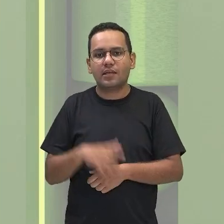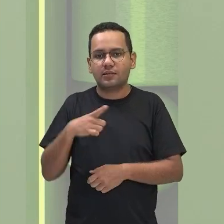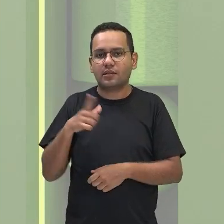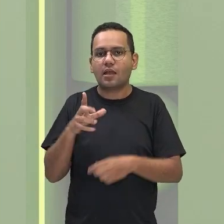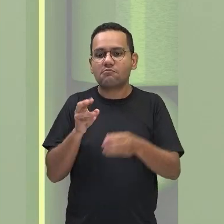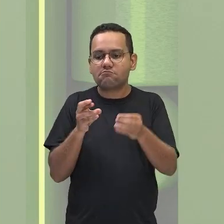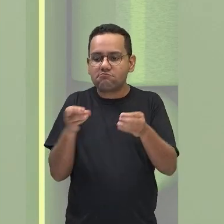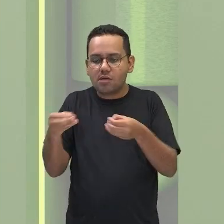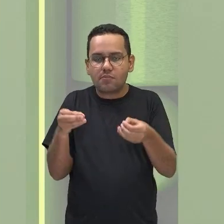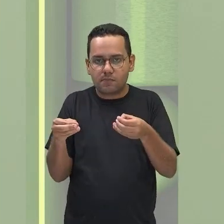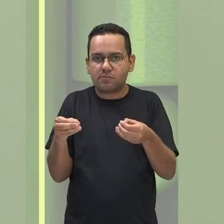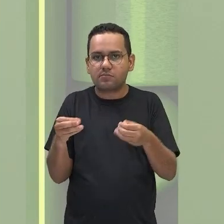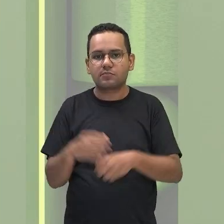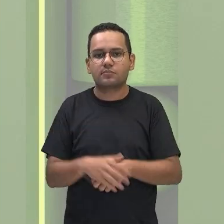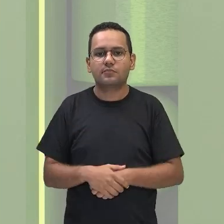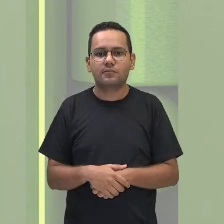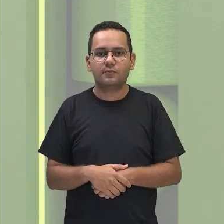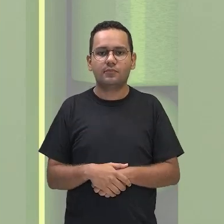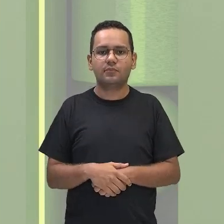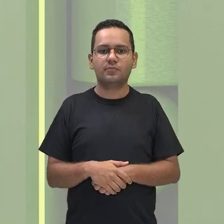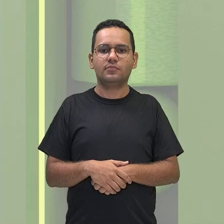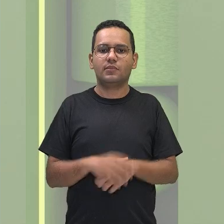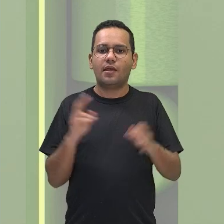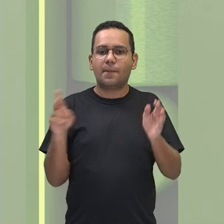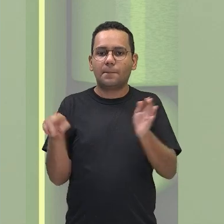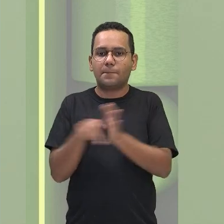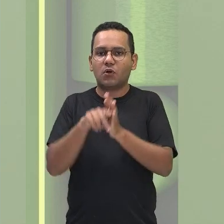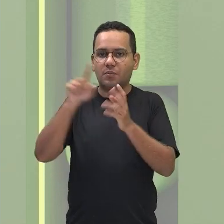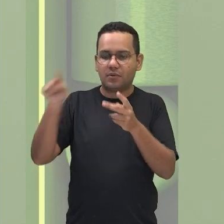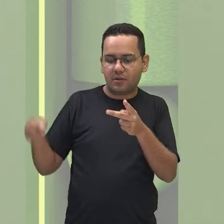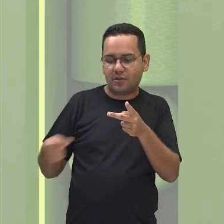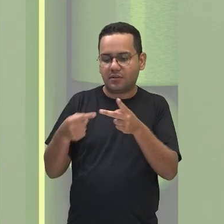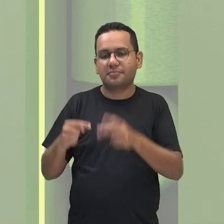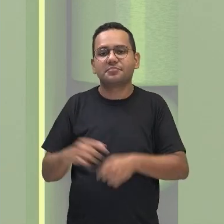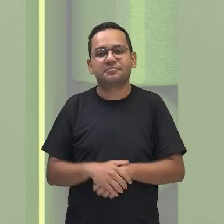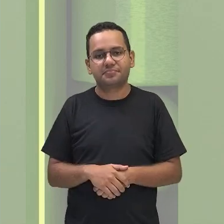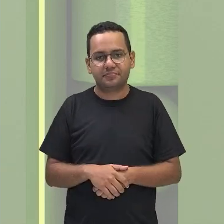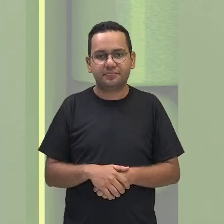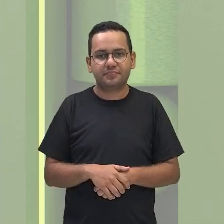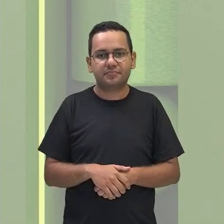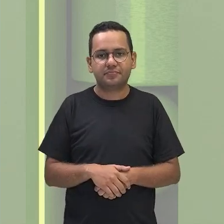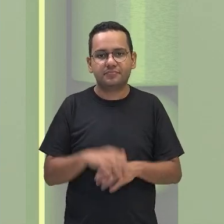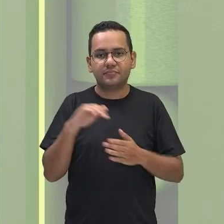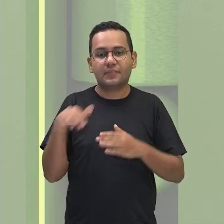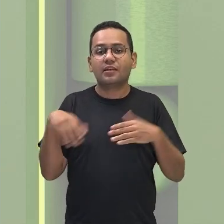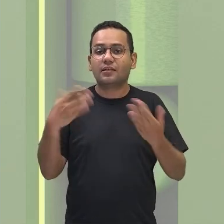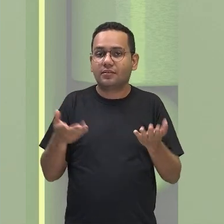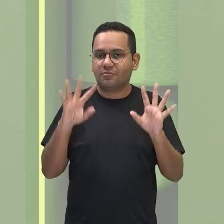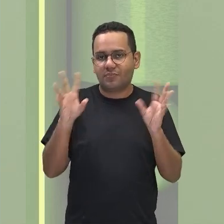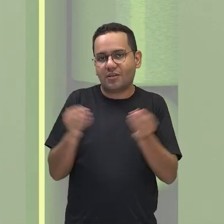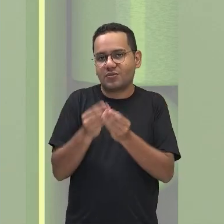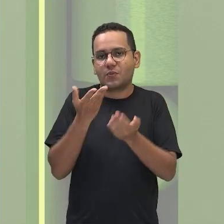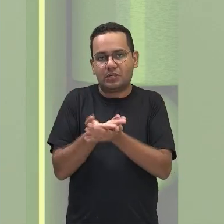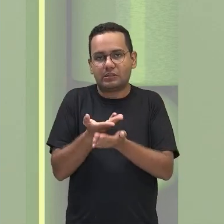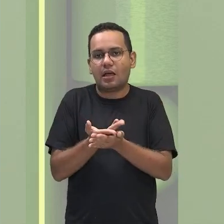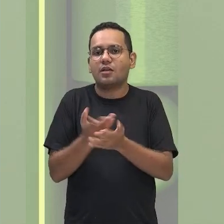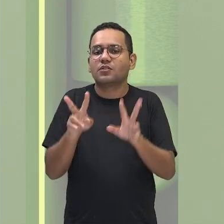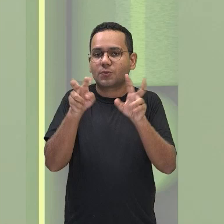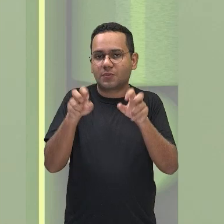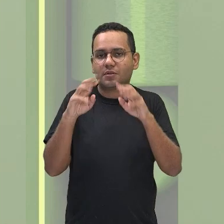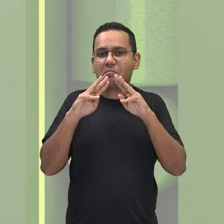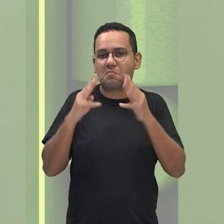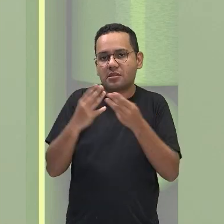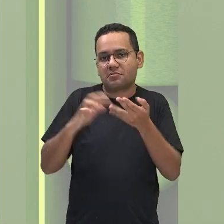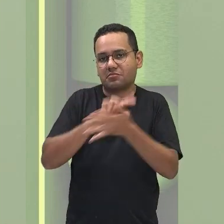elasticidade. Essa é uma das propriedades da matéria, certo? Essa foi a nossa aula, então, sobre a matéria,